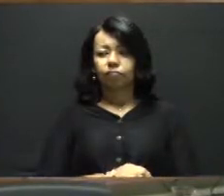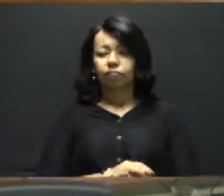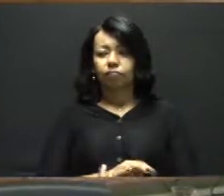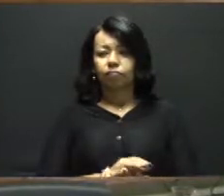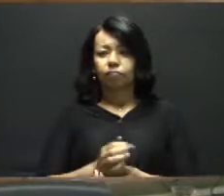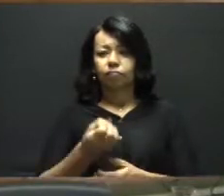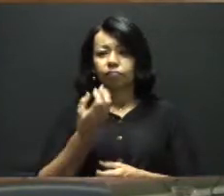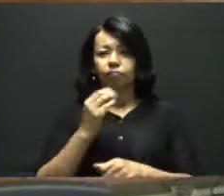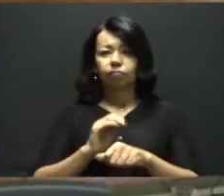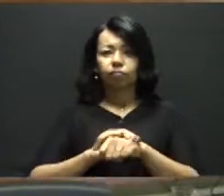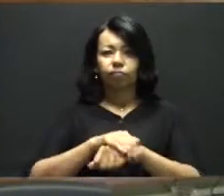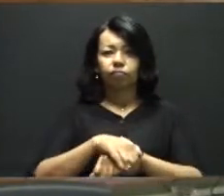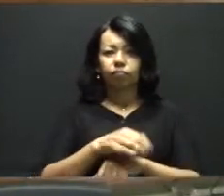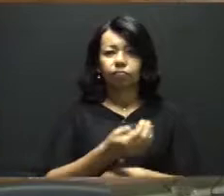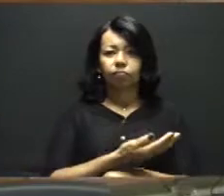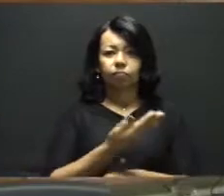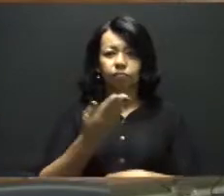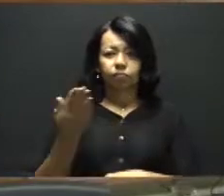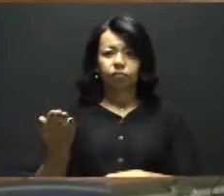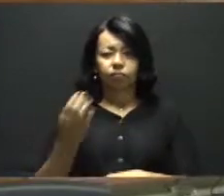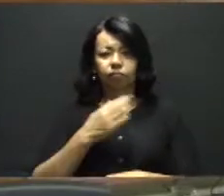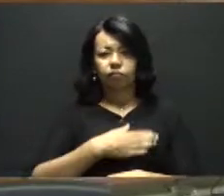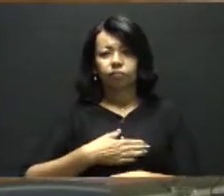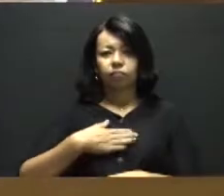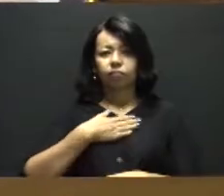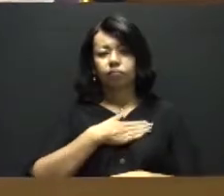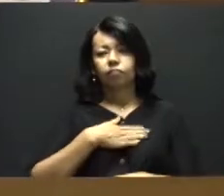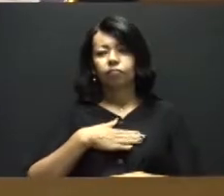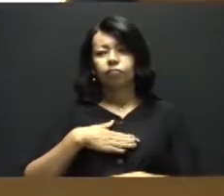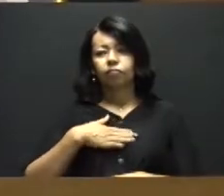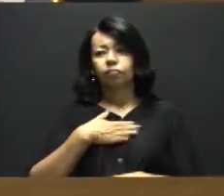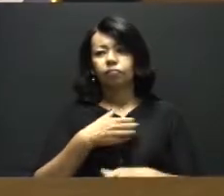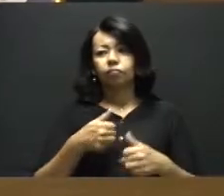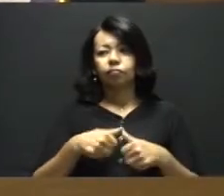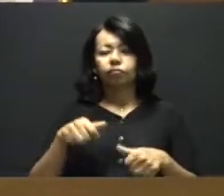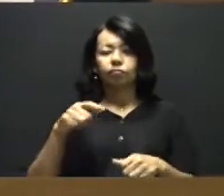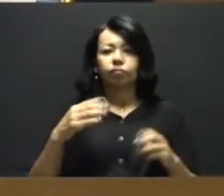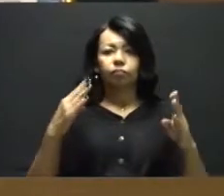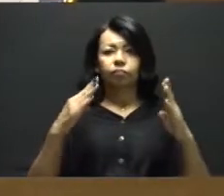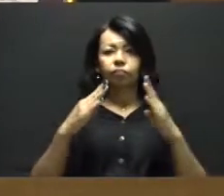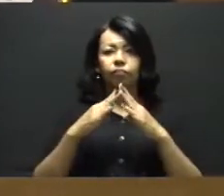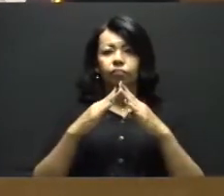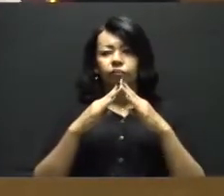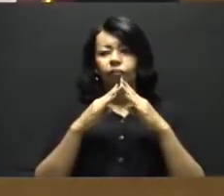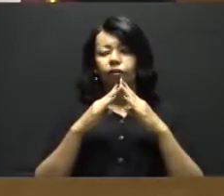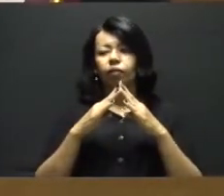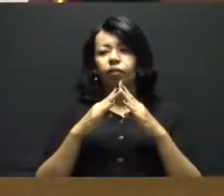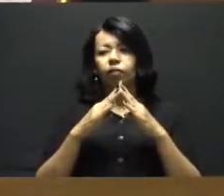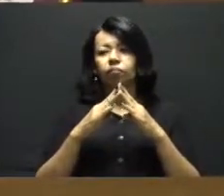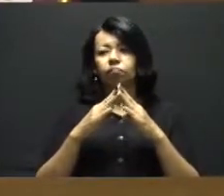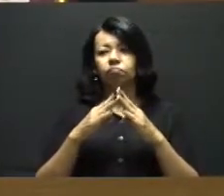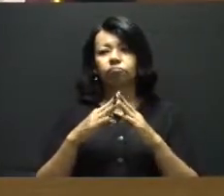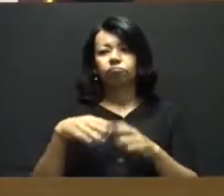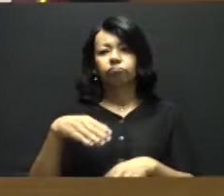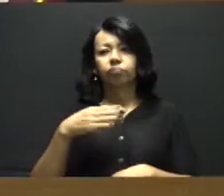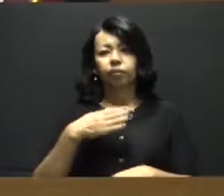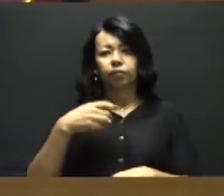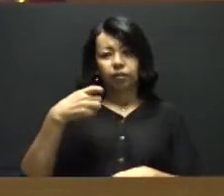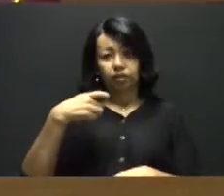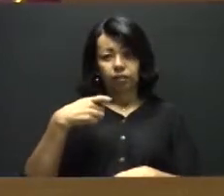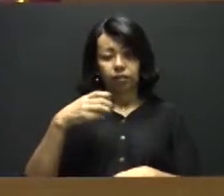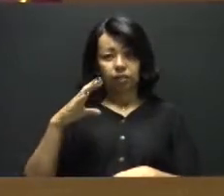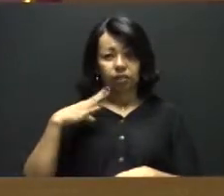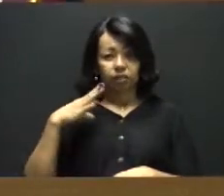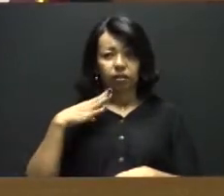boa noite a todos é um prazer imenso estar aqui nessa casa na minha cidade a cidade qual eu